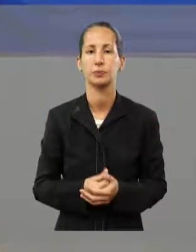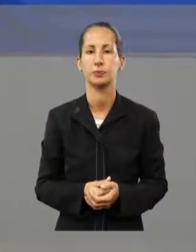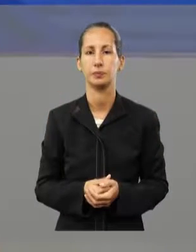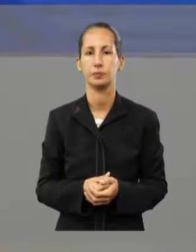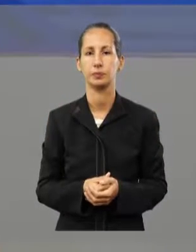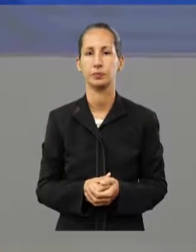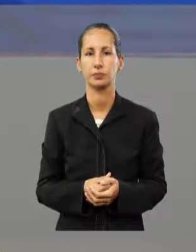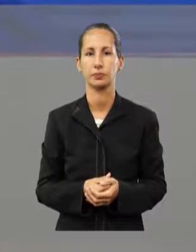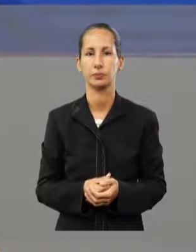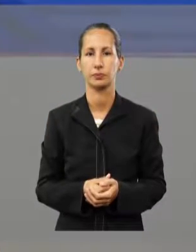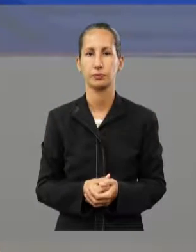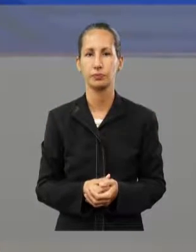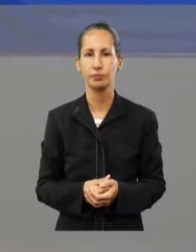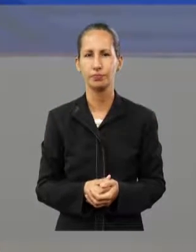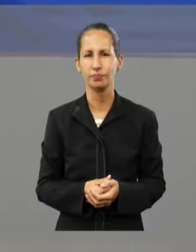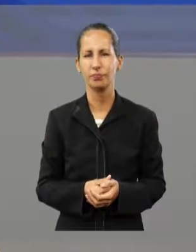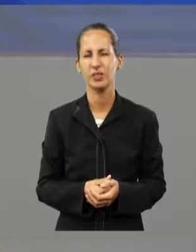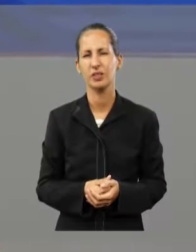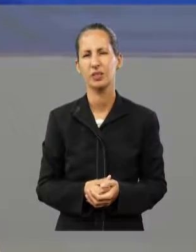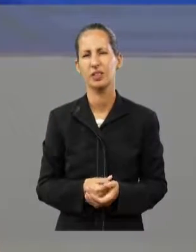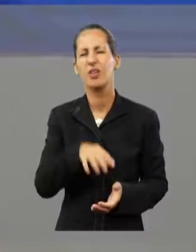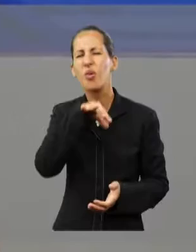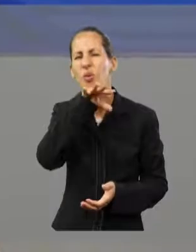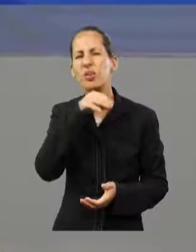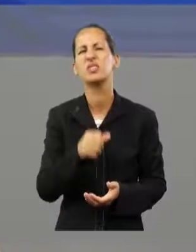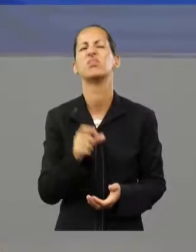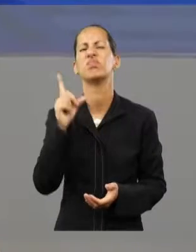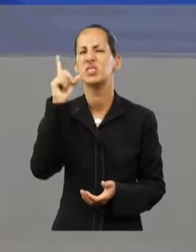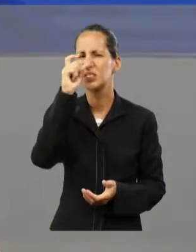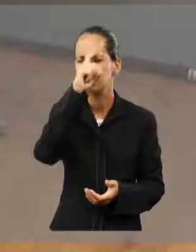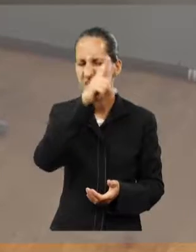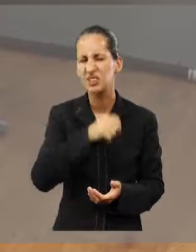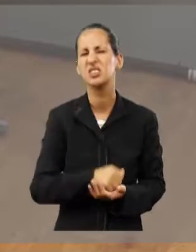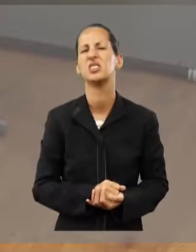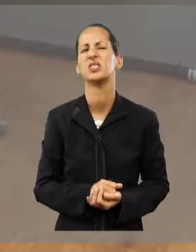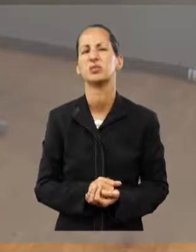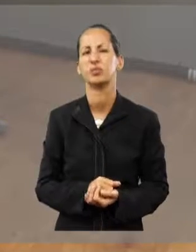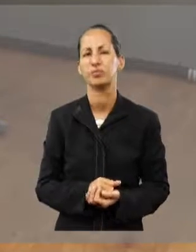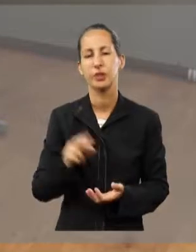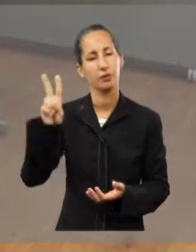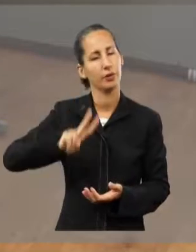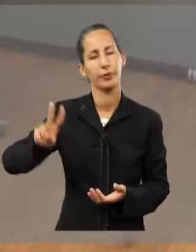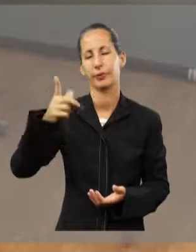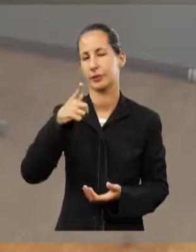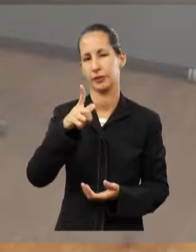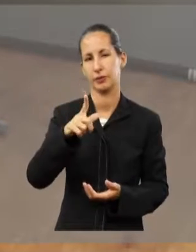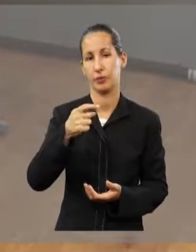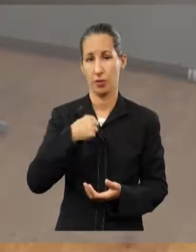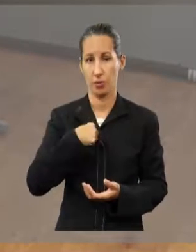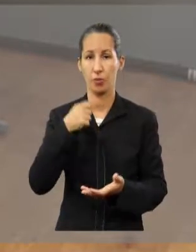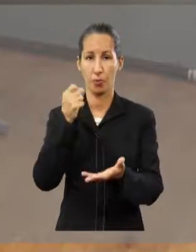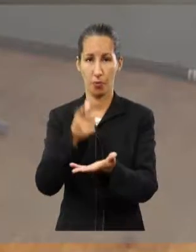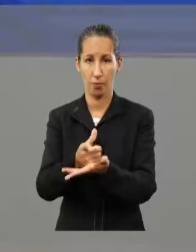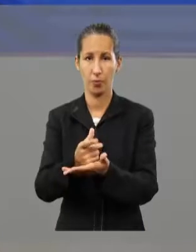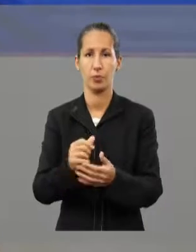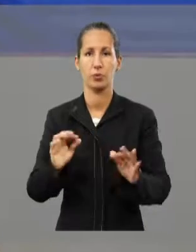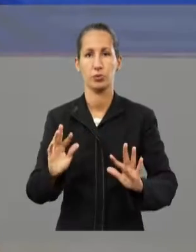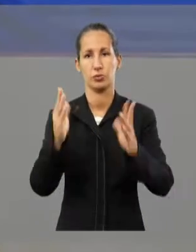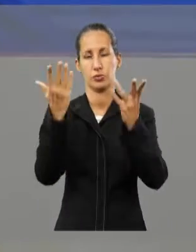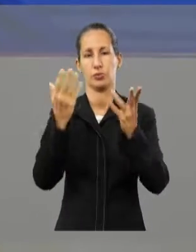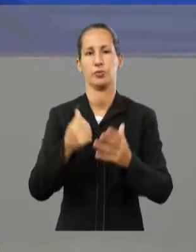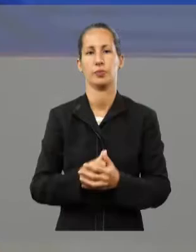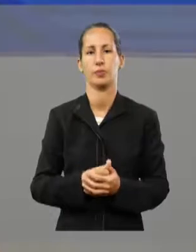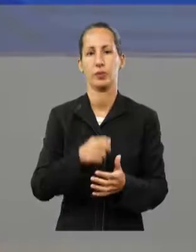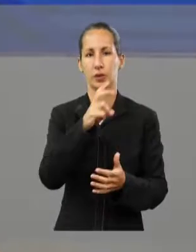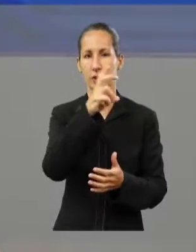tá, faz pena. Está difícil. Não é tão valorizado. É. Aí, quer dizer, quando eu compro um show